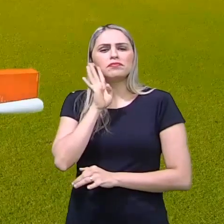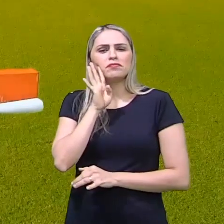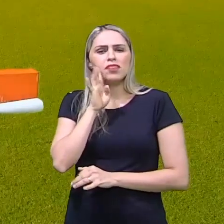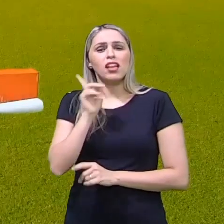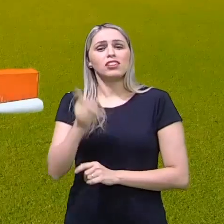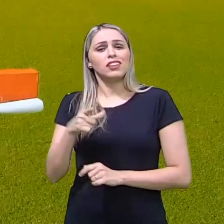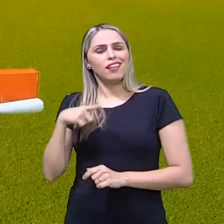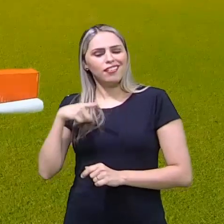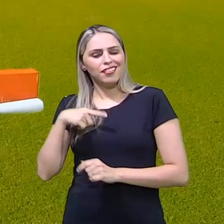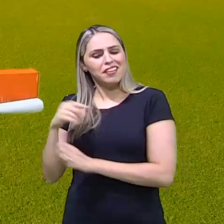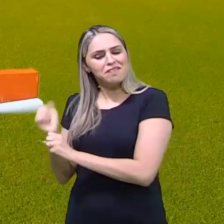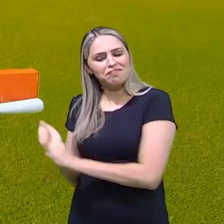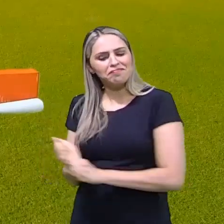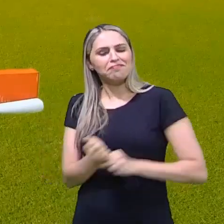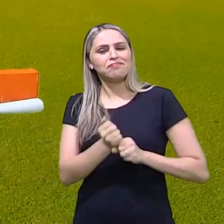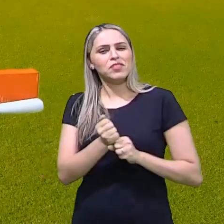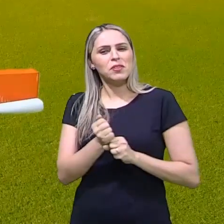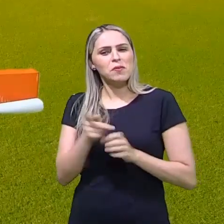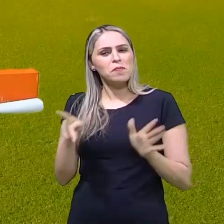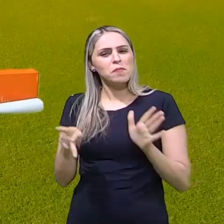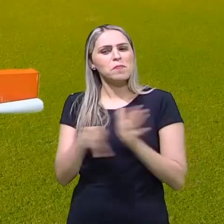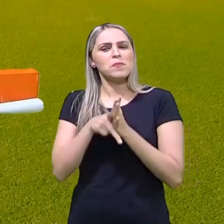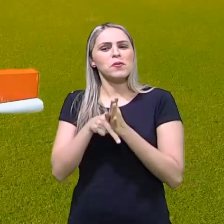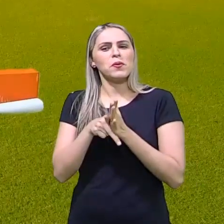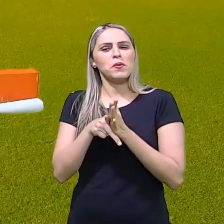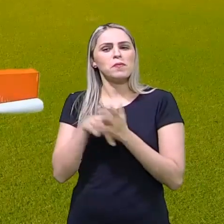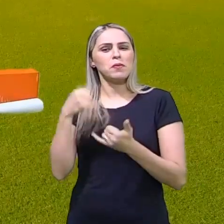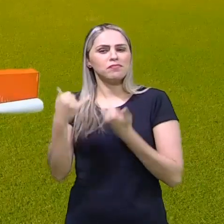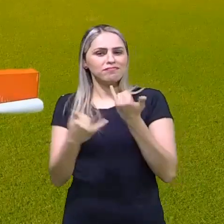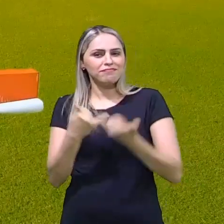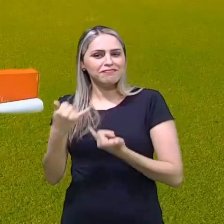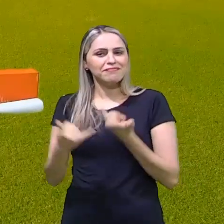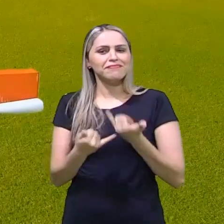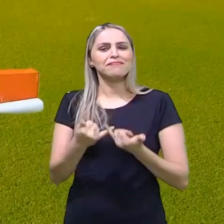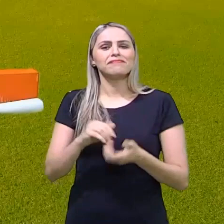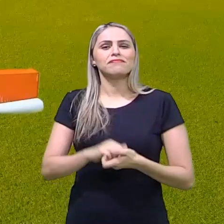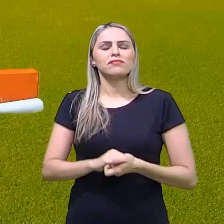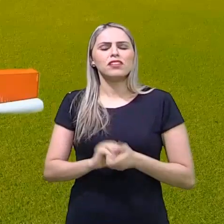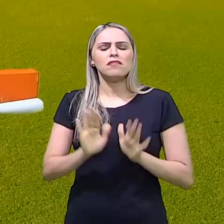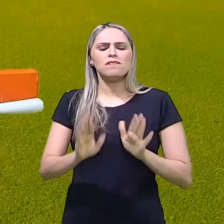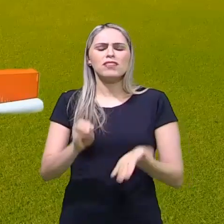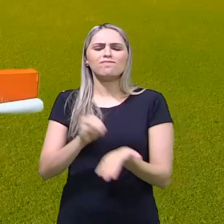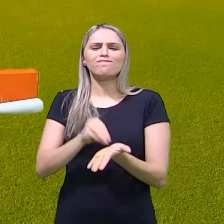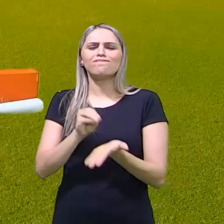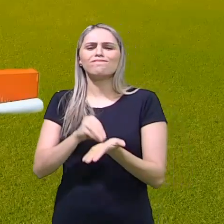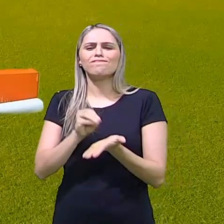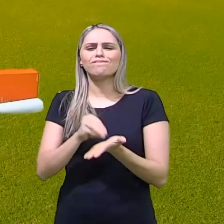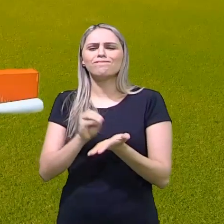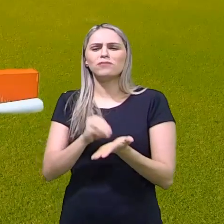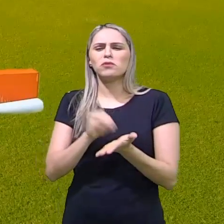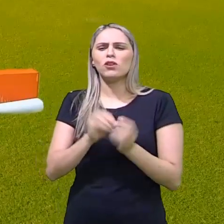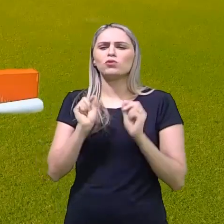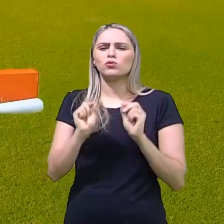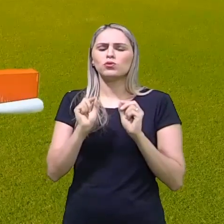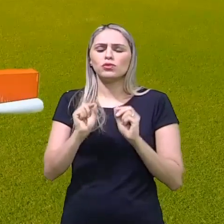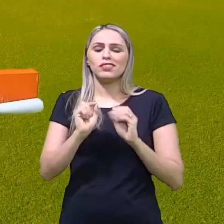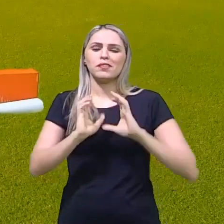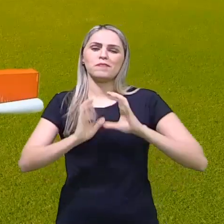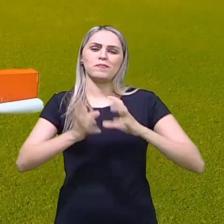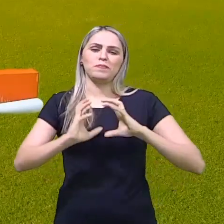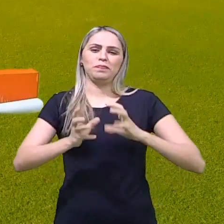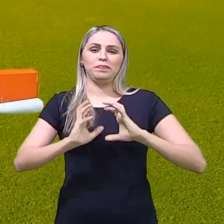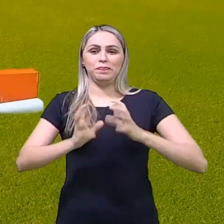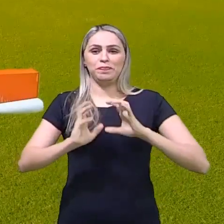nosso taco de golfe. De golfe. Mas tá faltando a bola. Bola? Ah, não